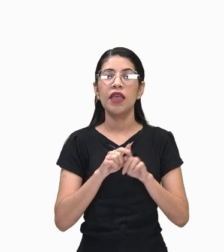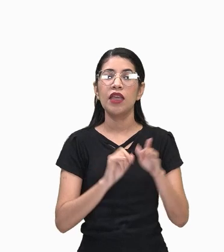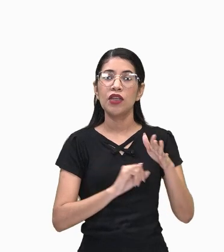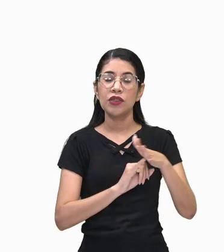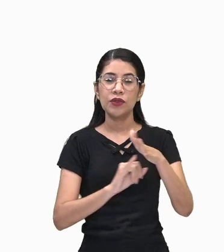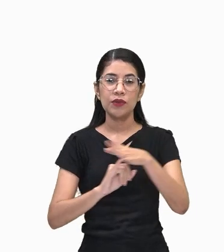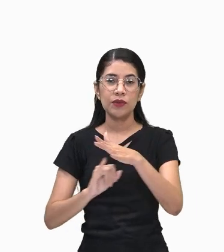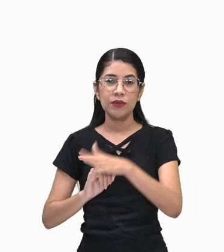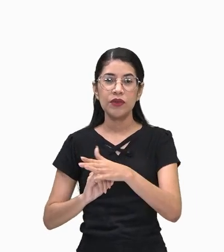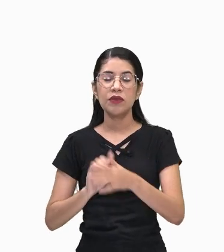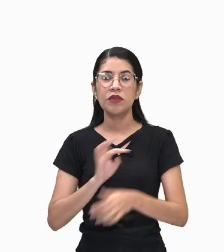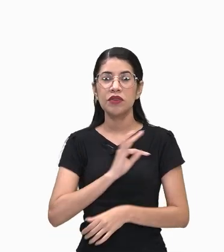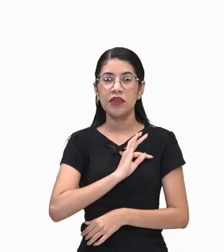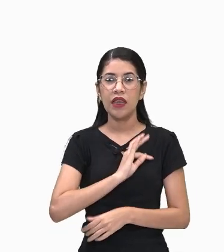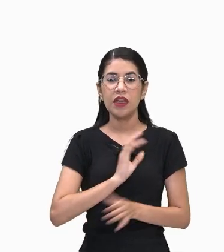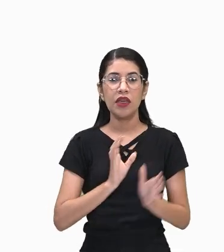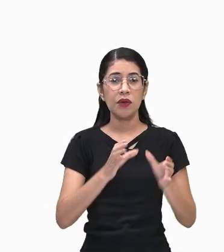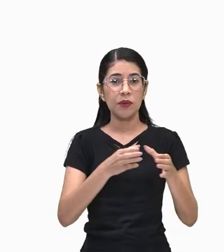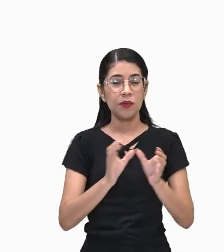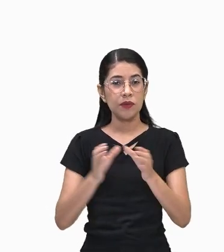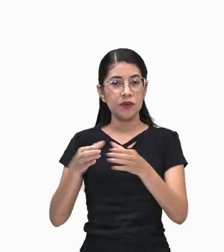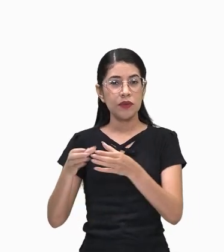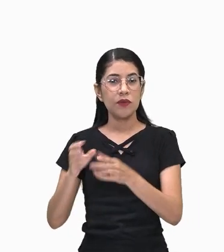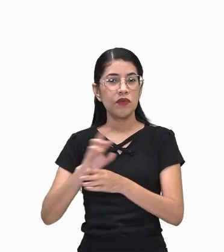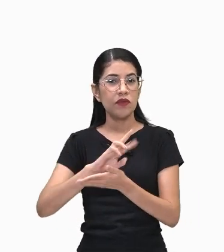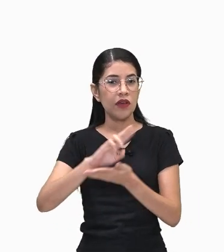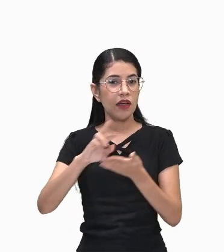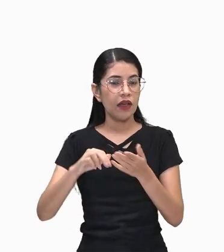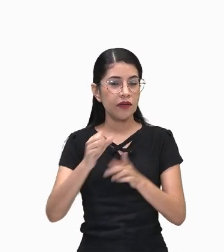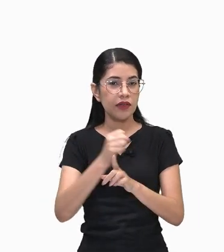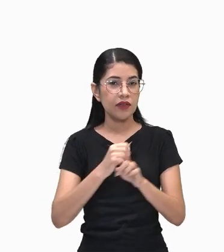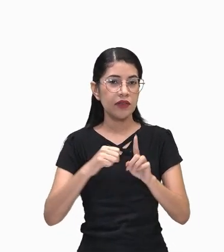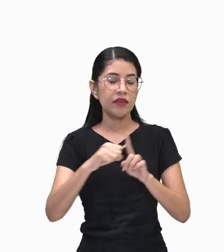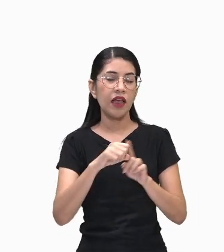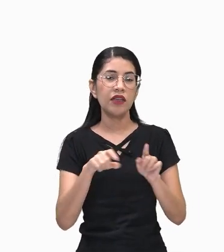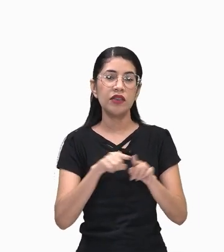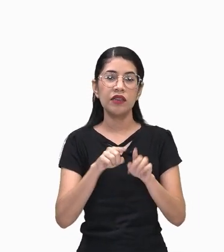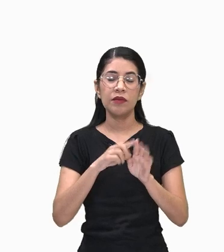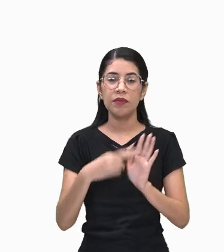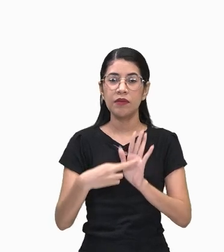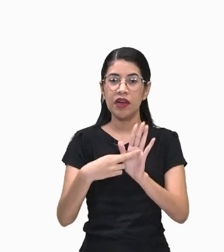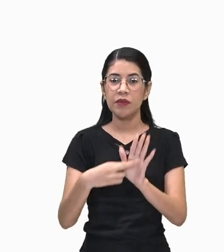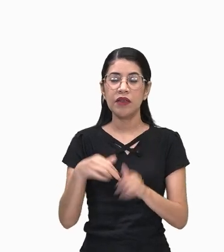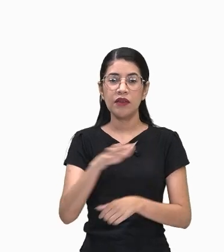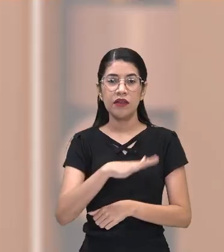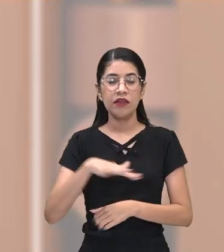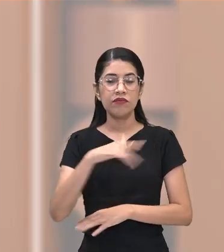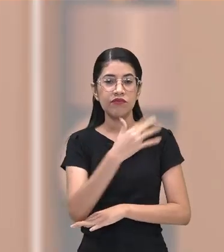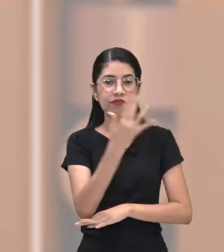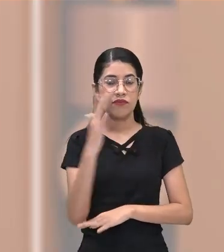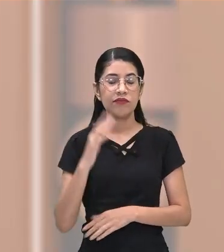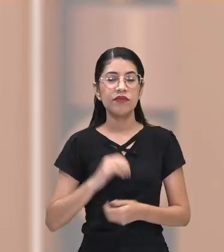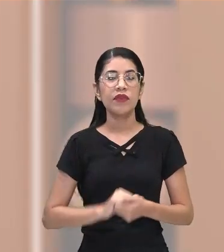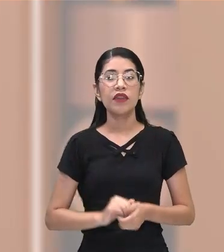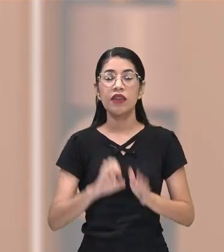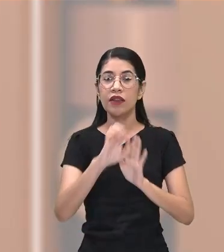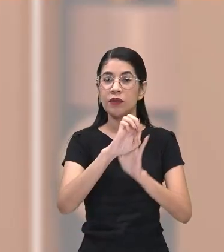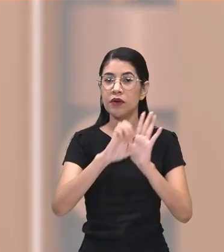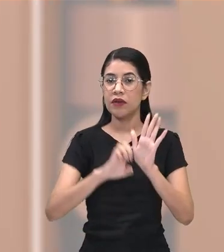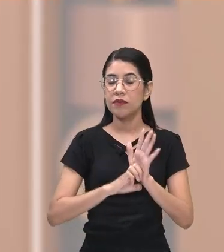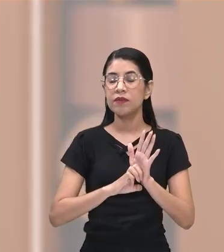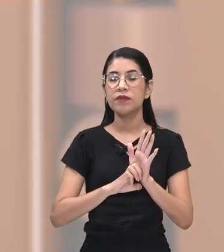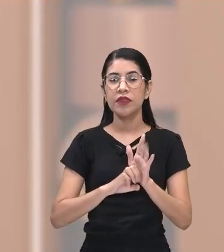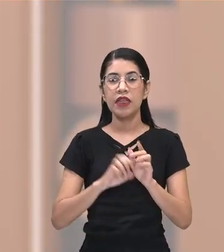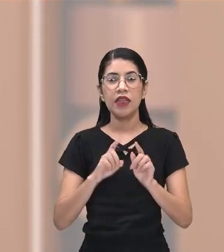e diversos grupos sociais e ambientais. Então, o Estatuto das Cidades, ele representa ali